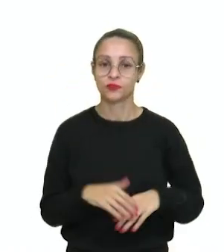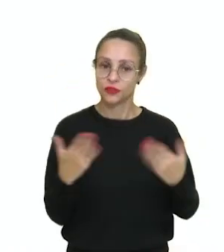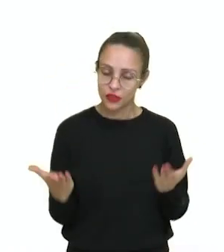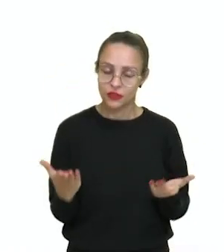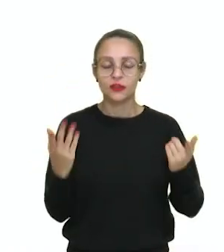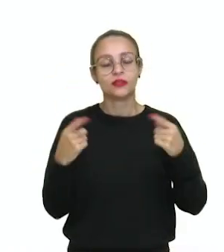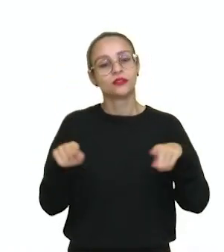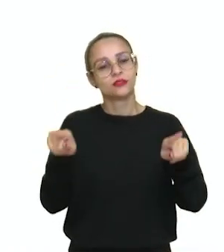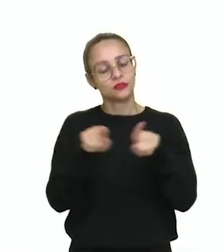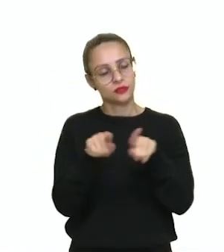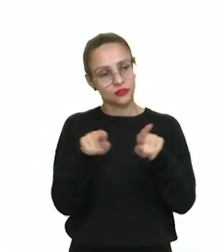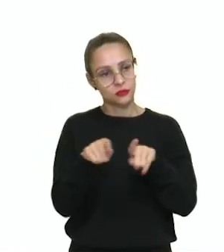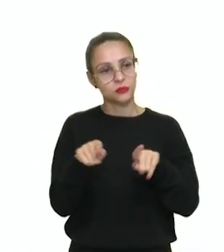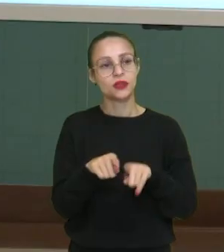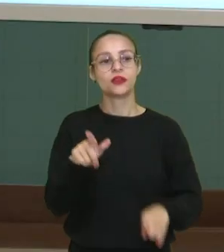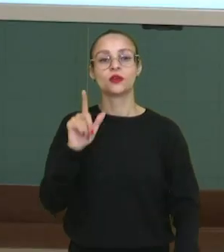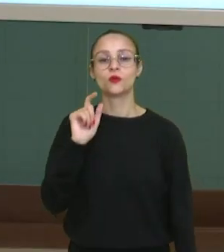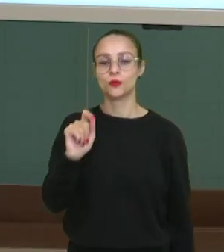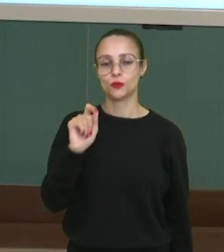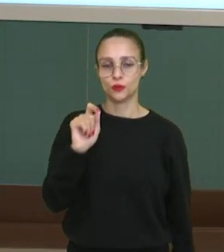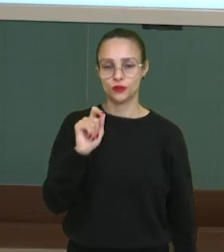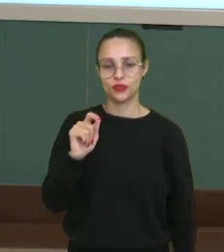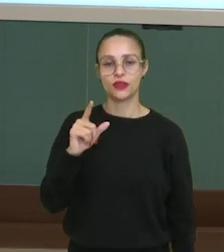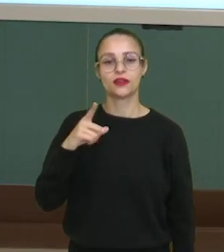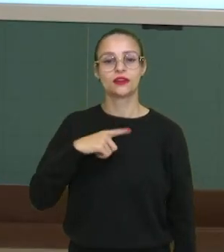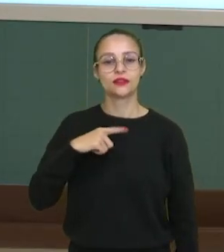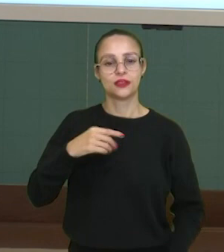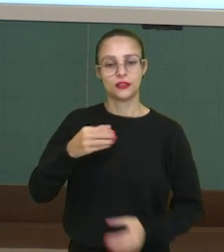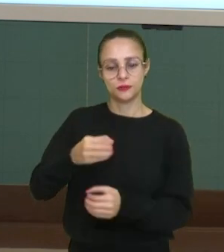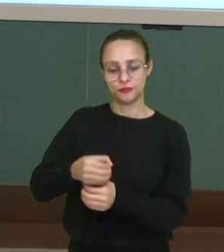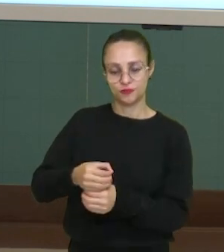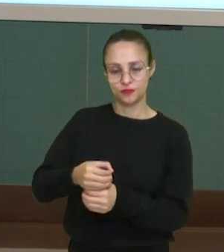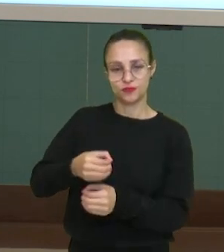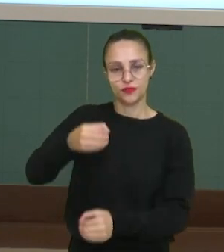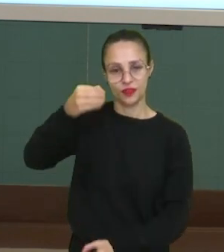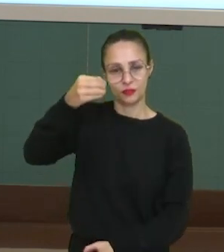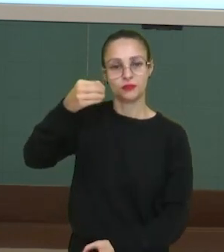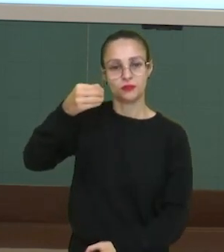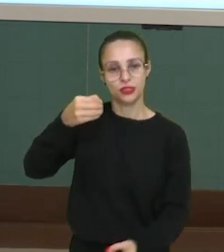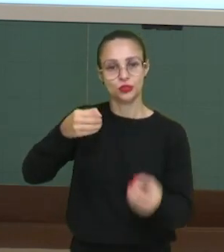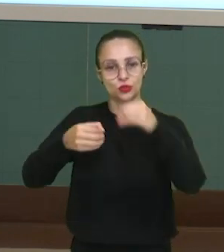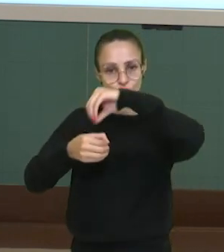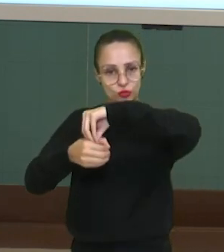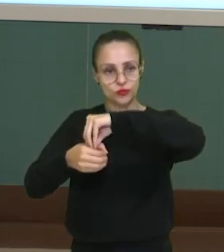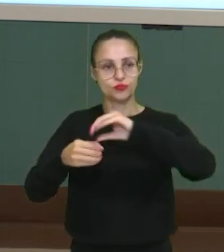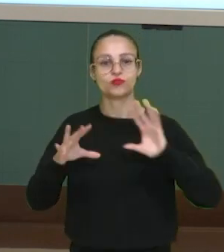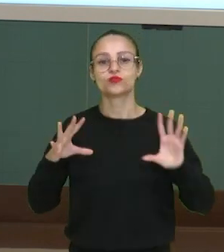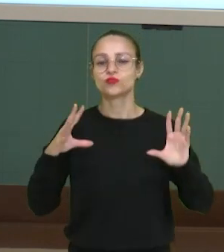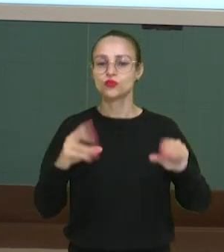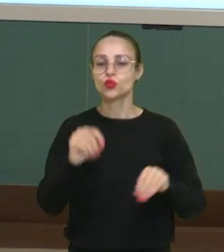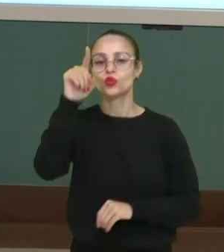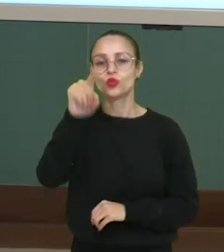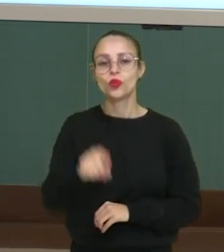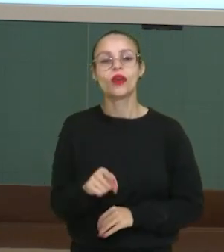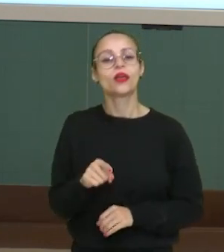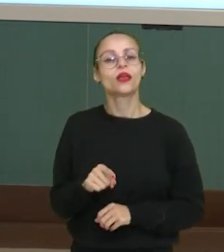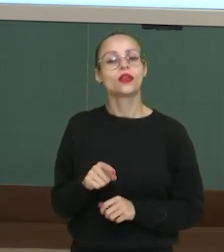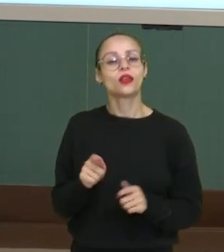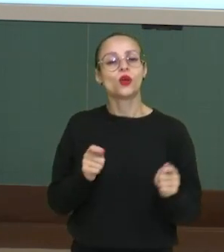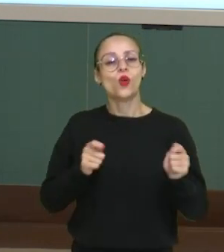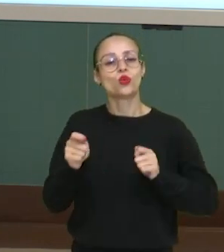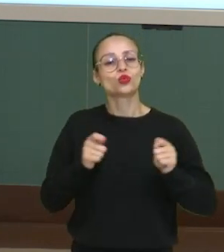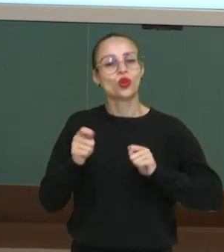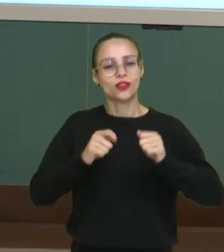Além disso, nós temos aí a medula espinal. Tudo isso vai controlar o